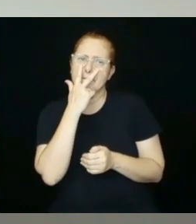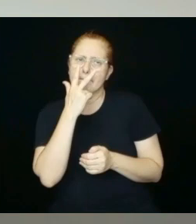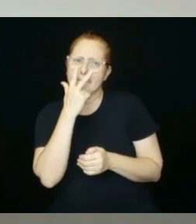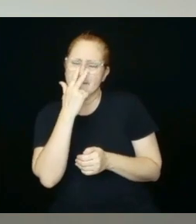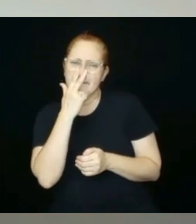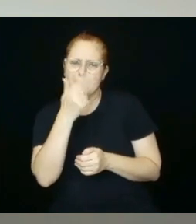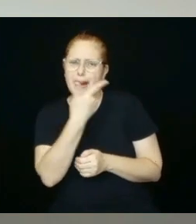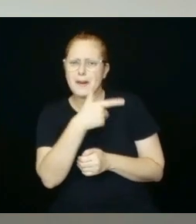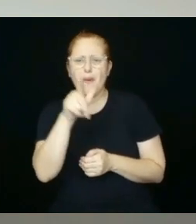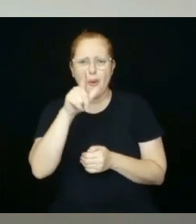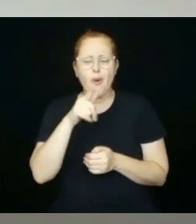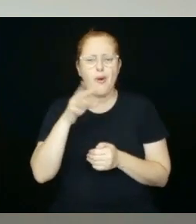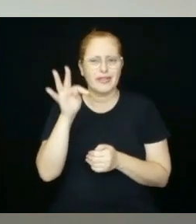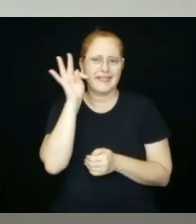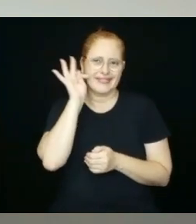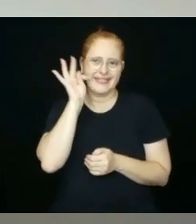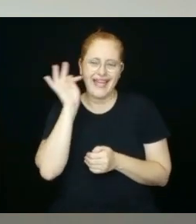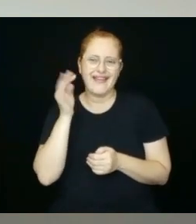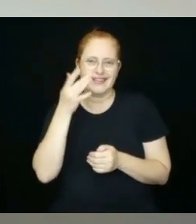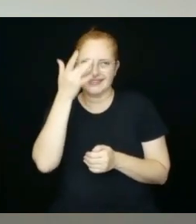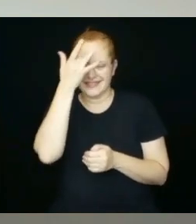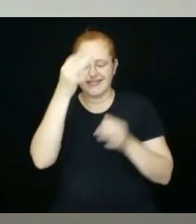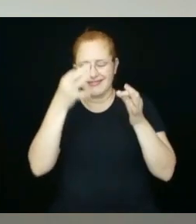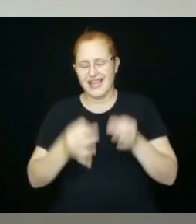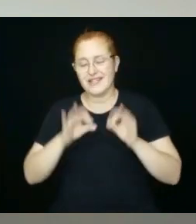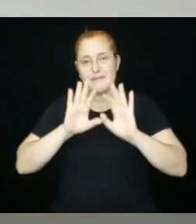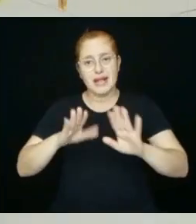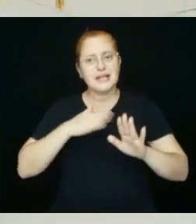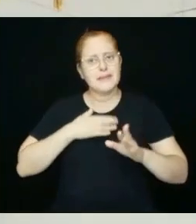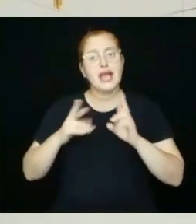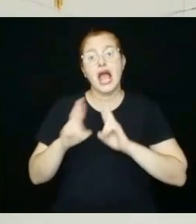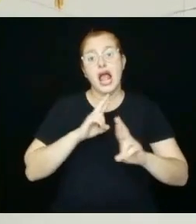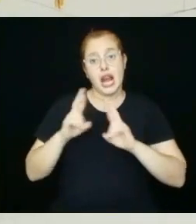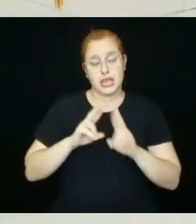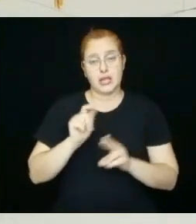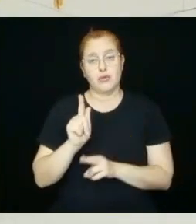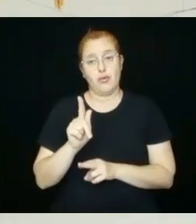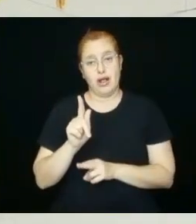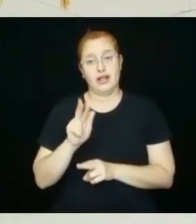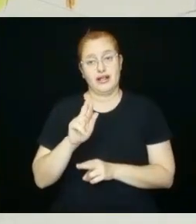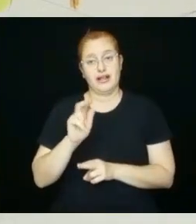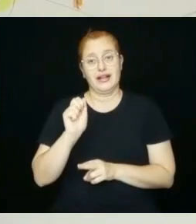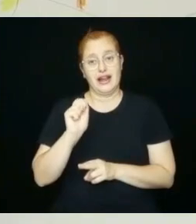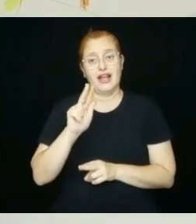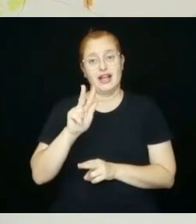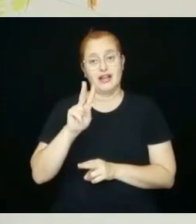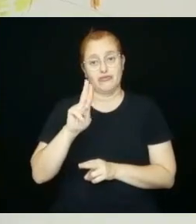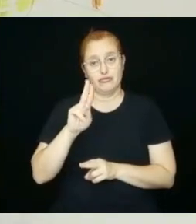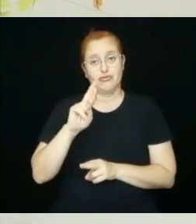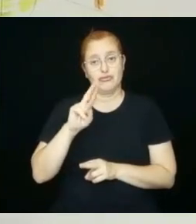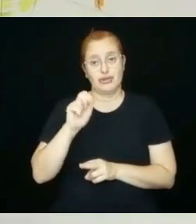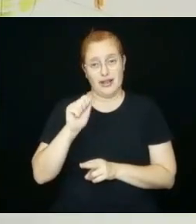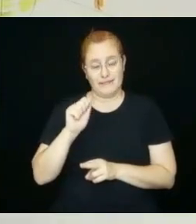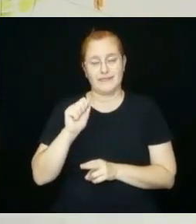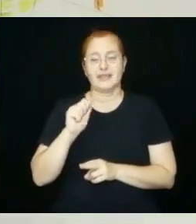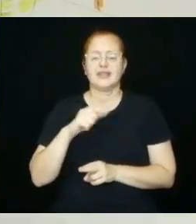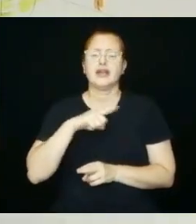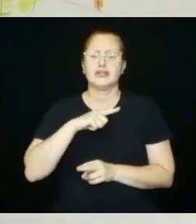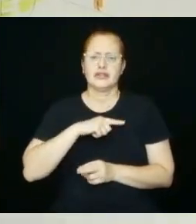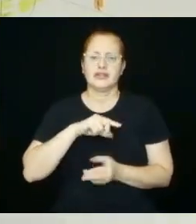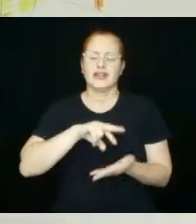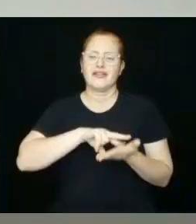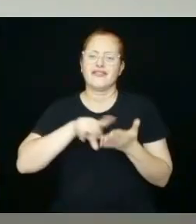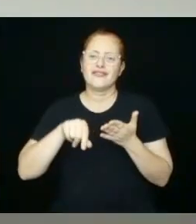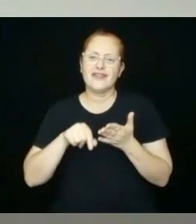gravura em metal, não sei. Mas é um pouco da minha relação com a gravura também, assim. Aqui a gente tem